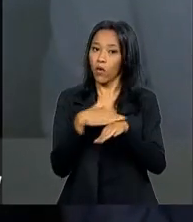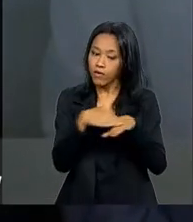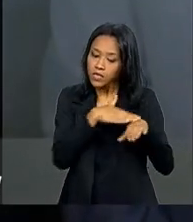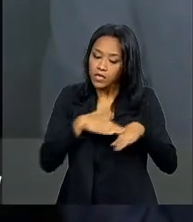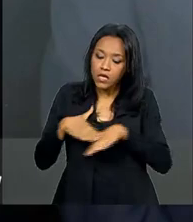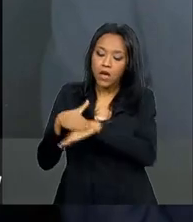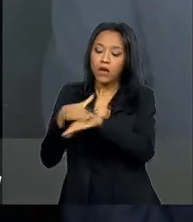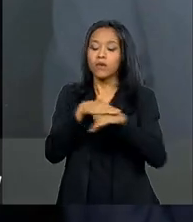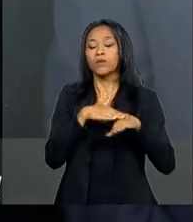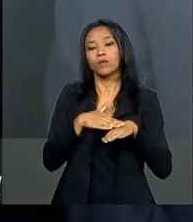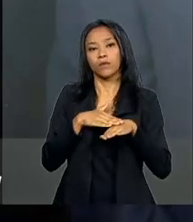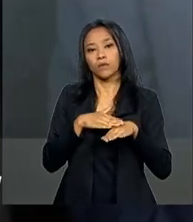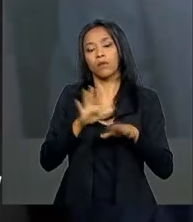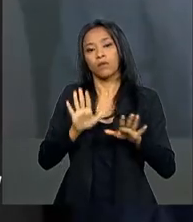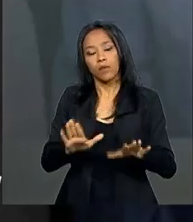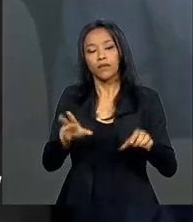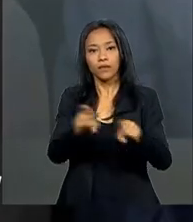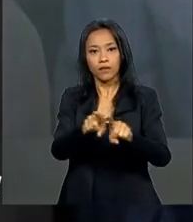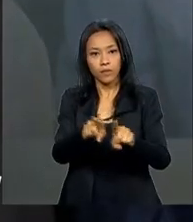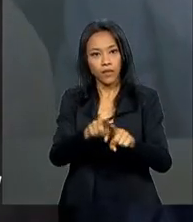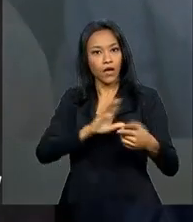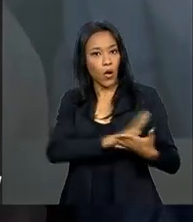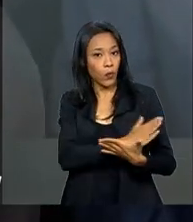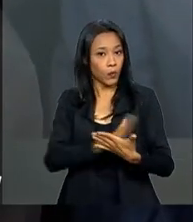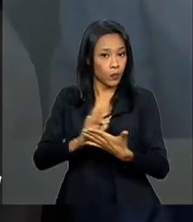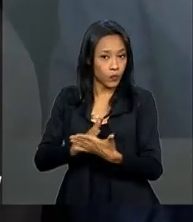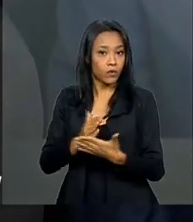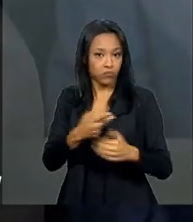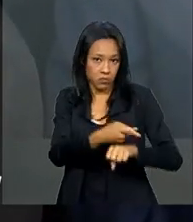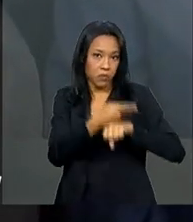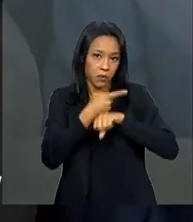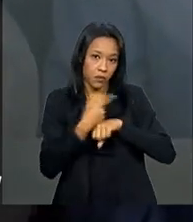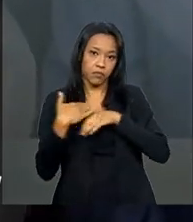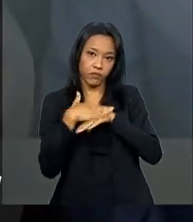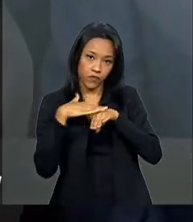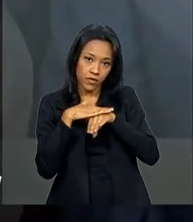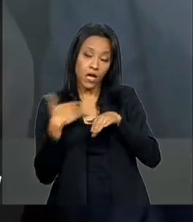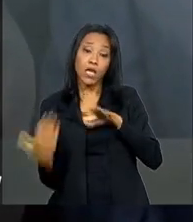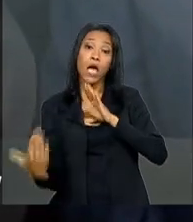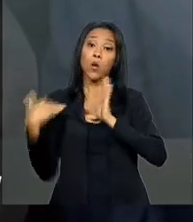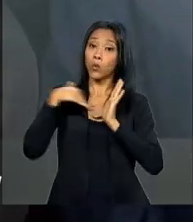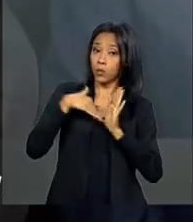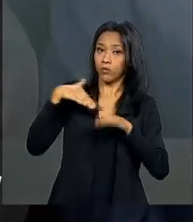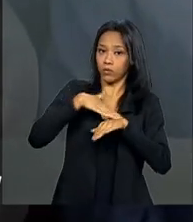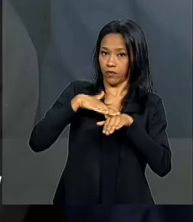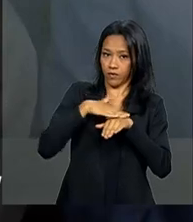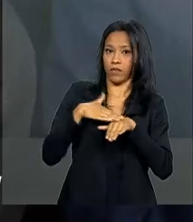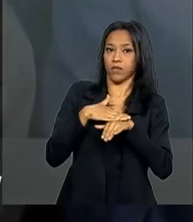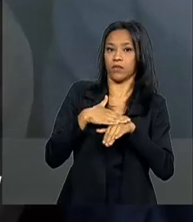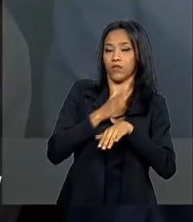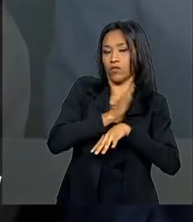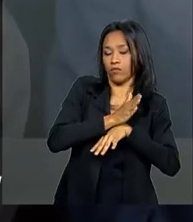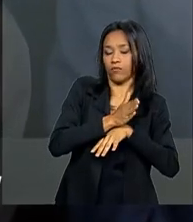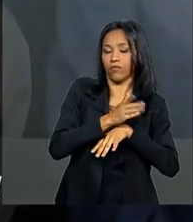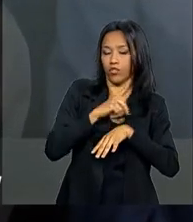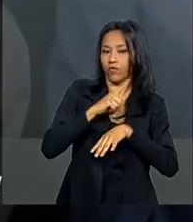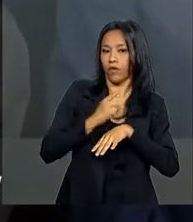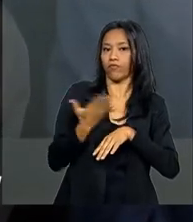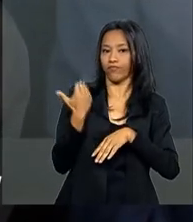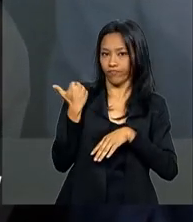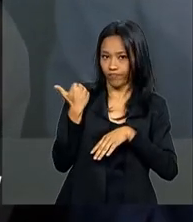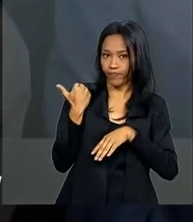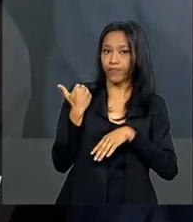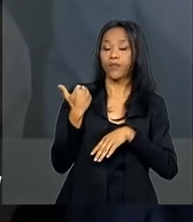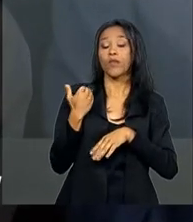do Executivo, mas também alguns conversando comigo. E numa última conversa que nós tivemos,